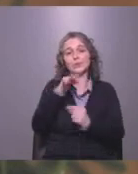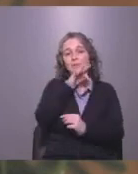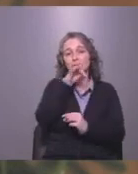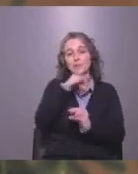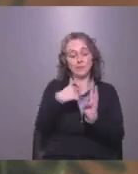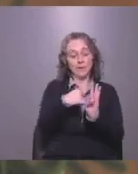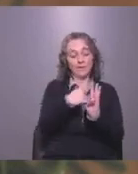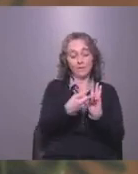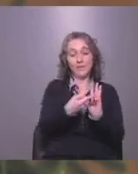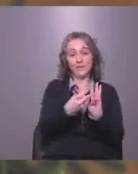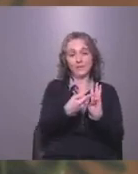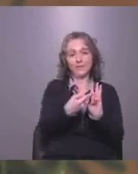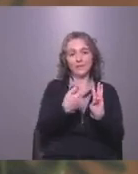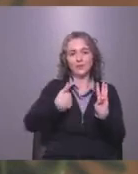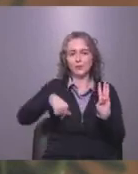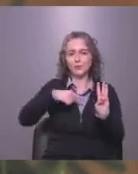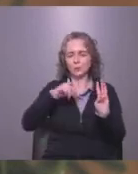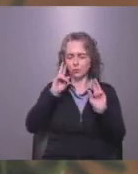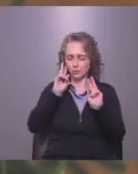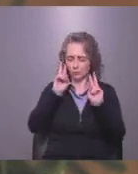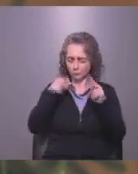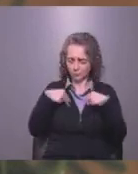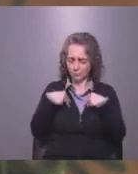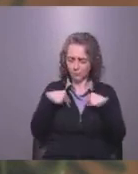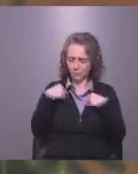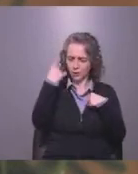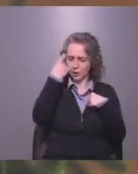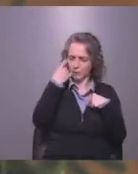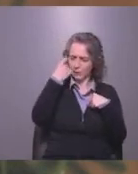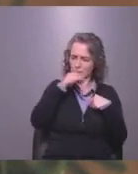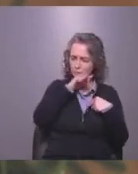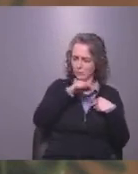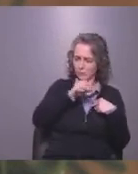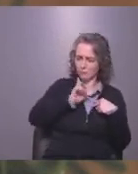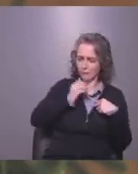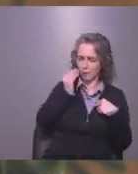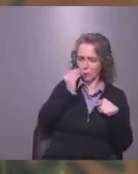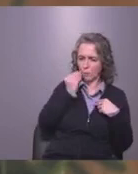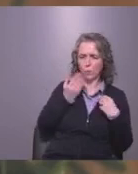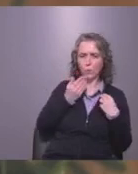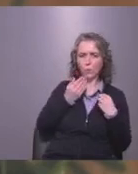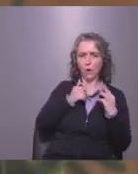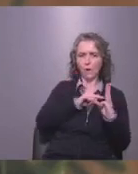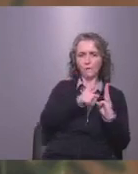nossa realidade familiar à luz da Sagrada Família de Nazaré.